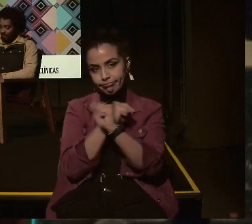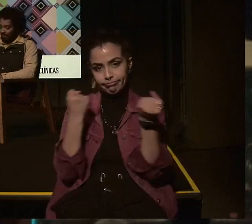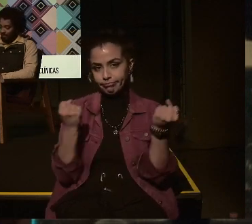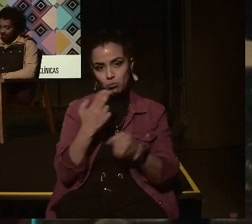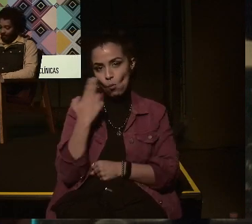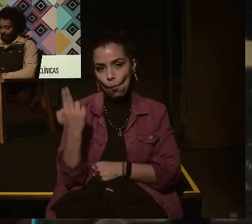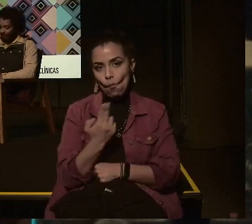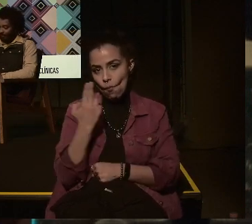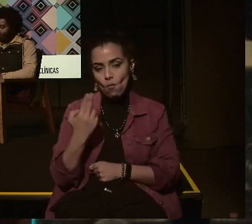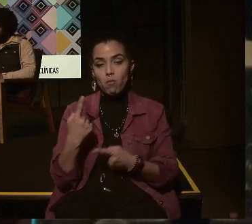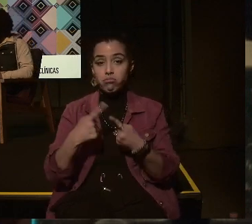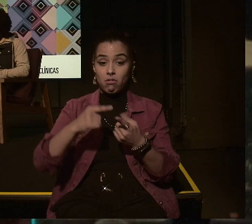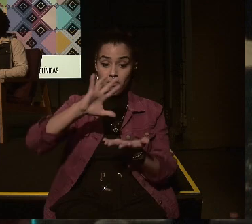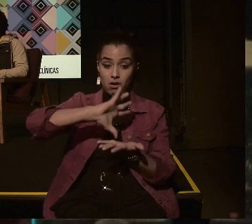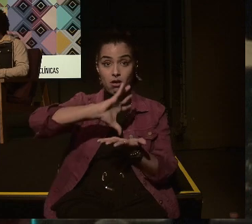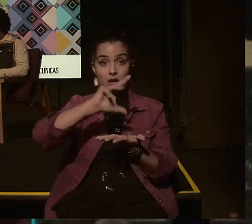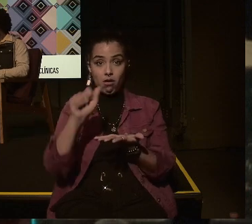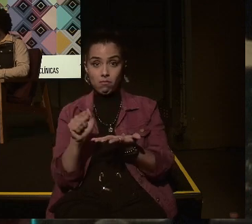Aquilombamento é